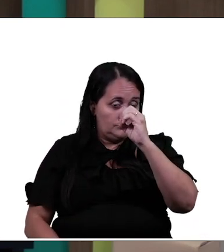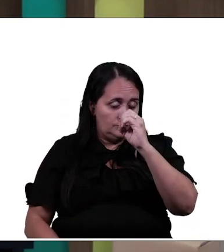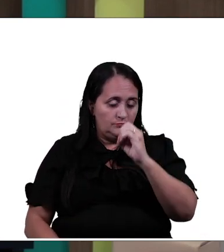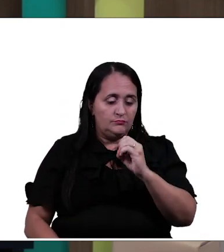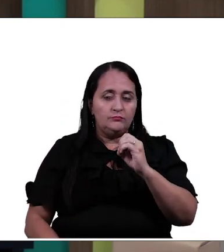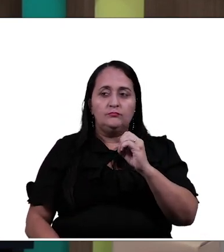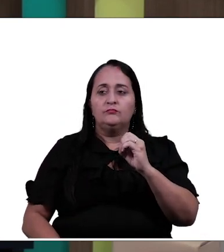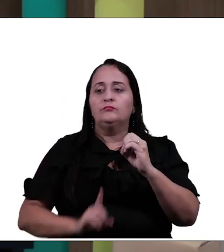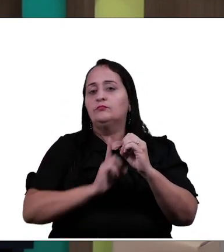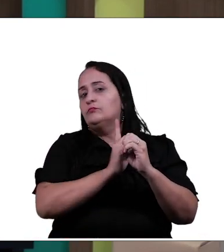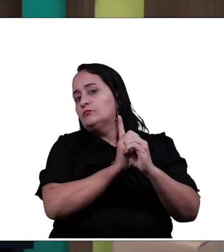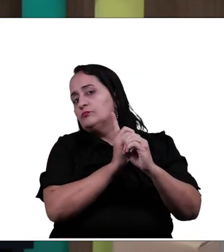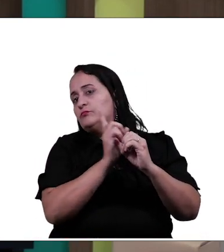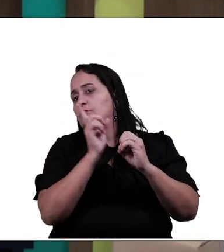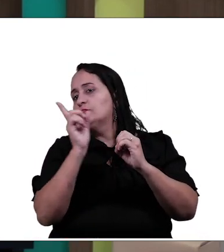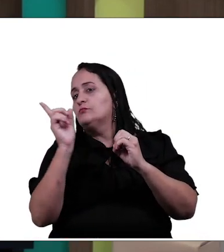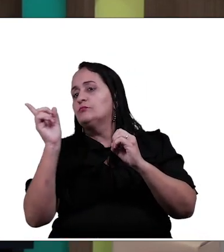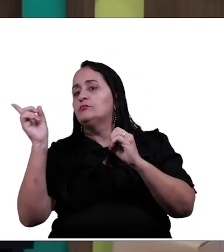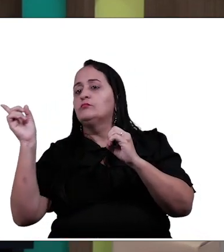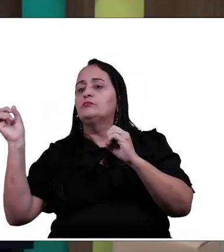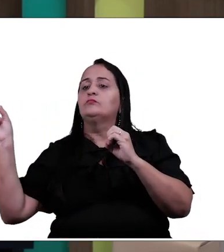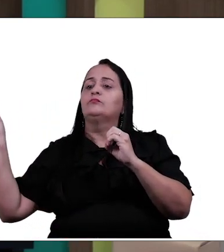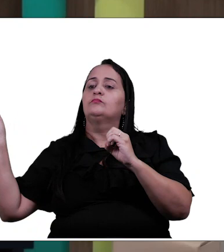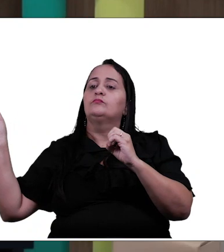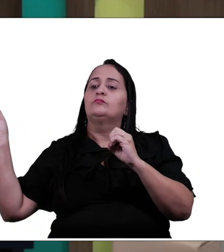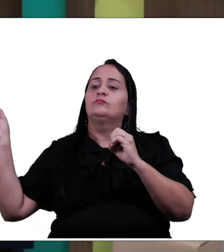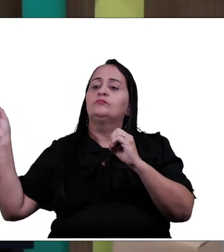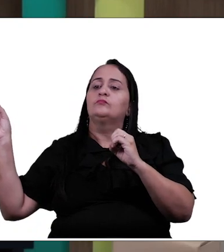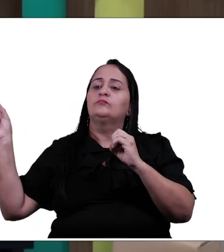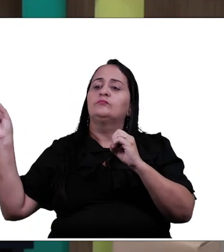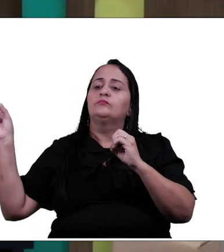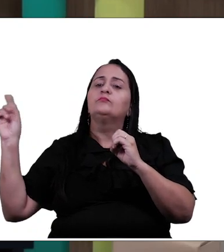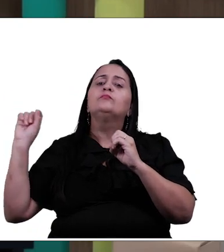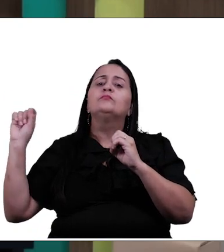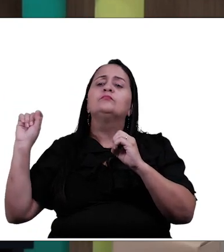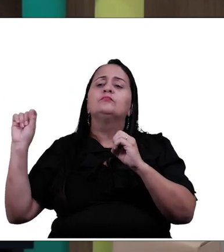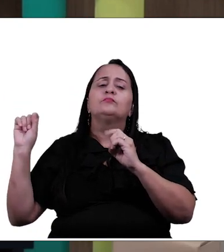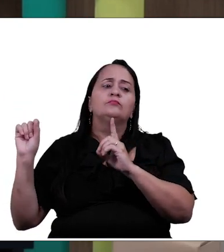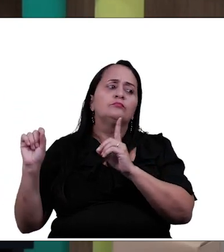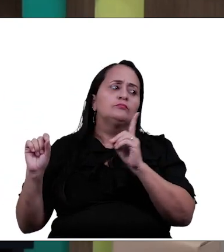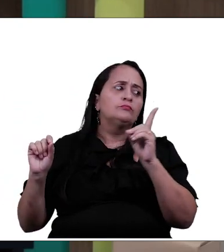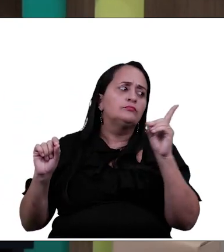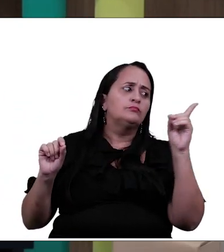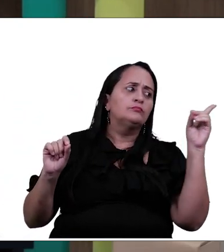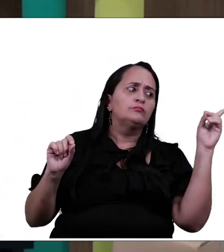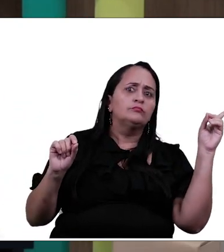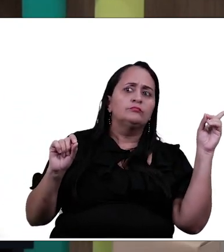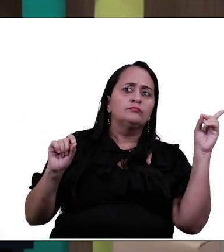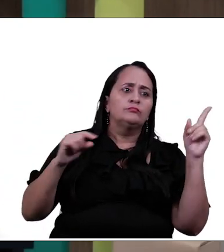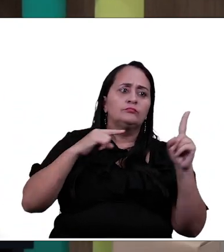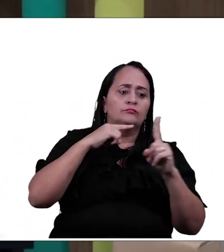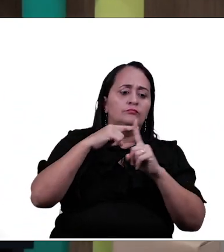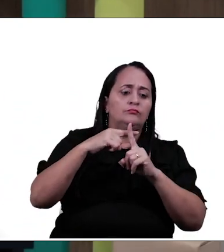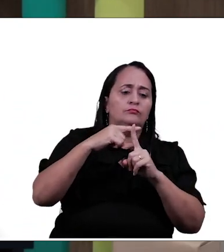denominador dois números 9. E se eu